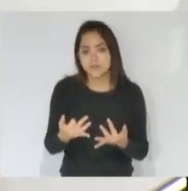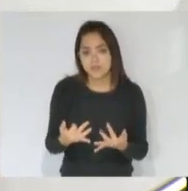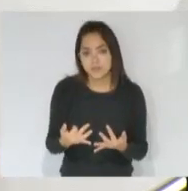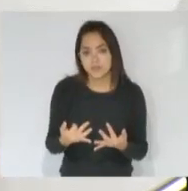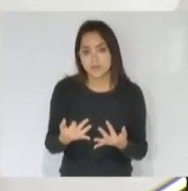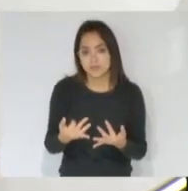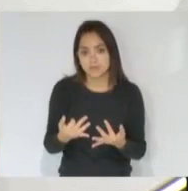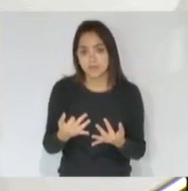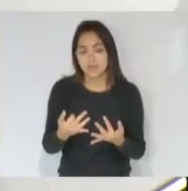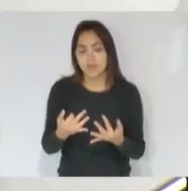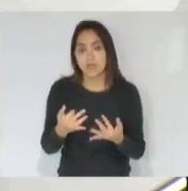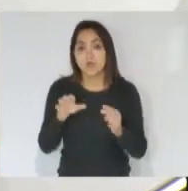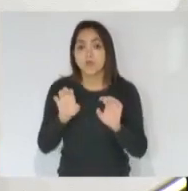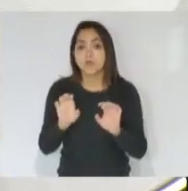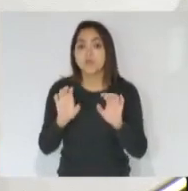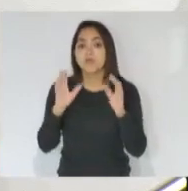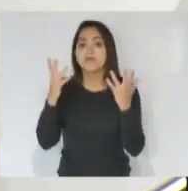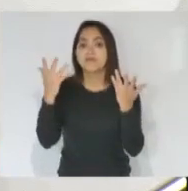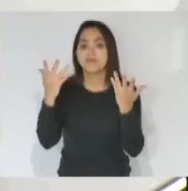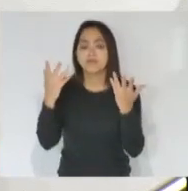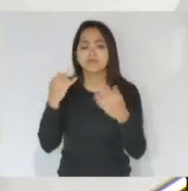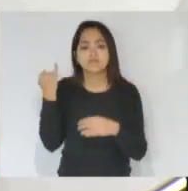a um evento importante